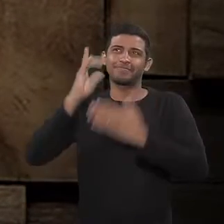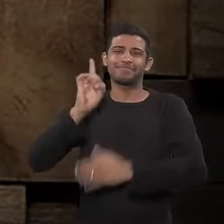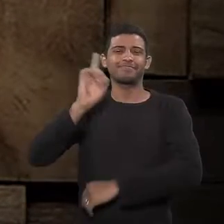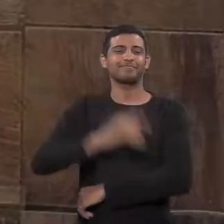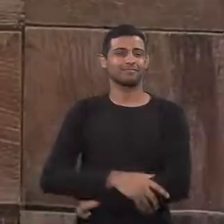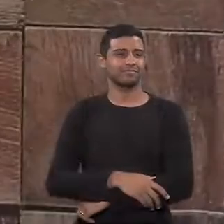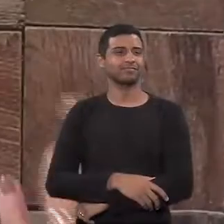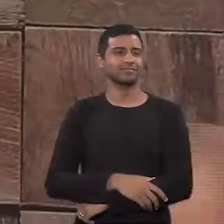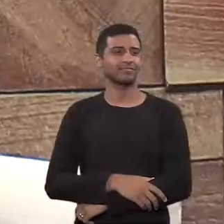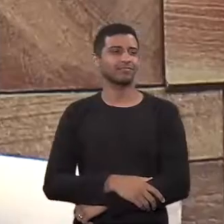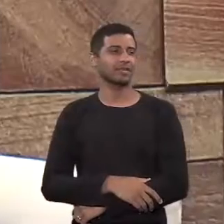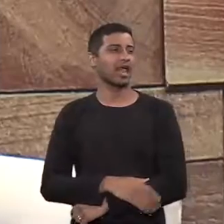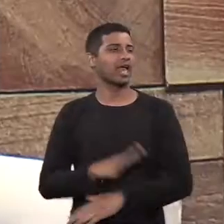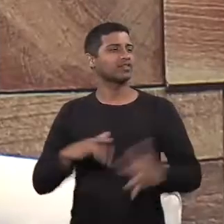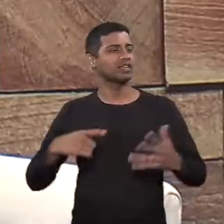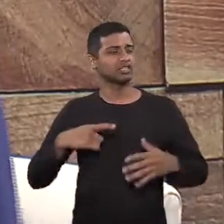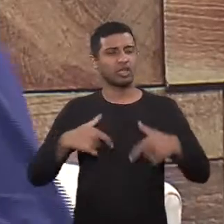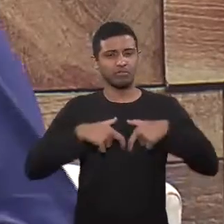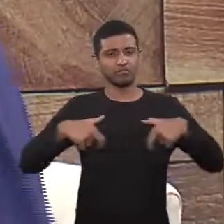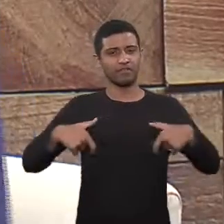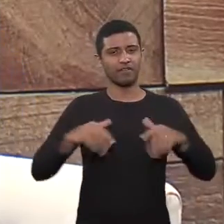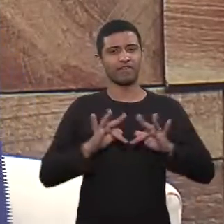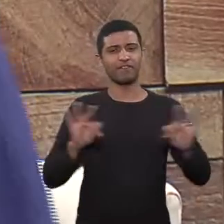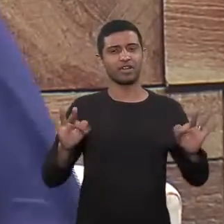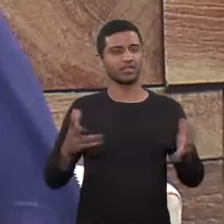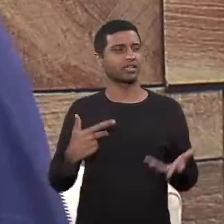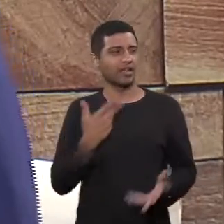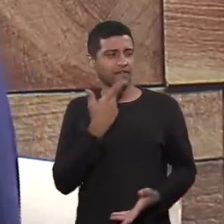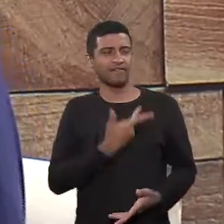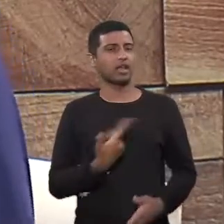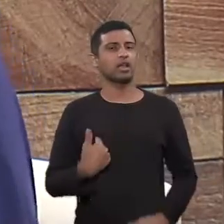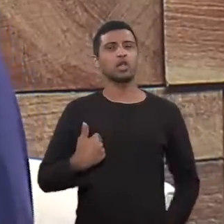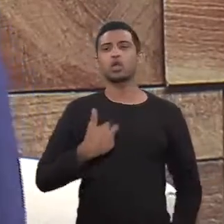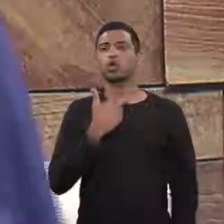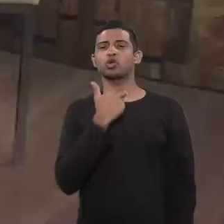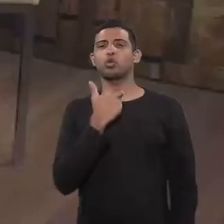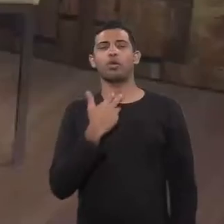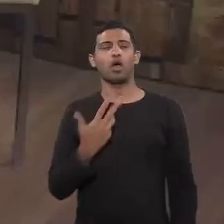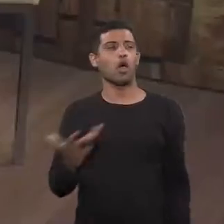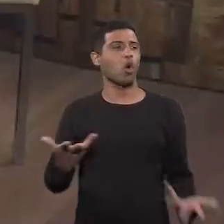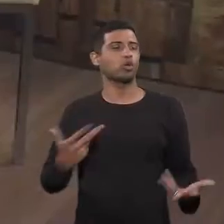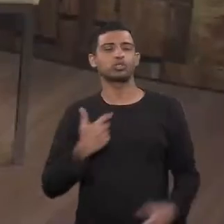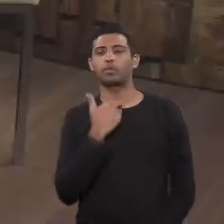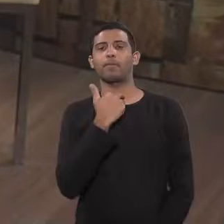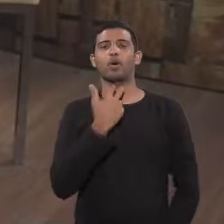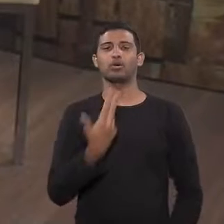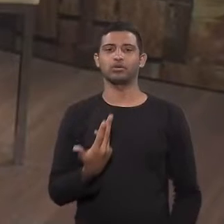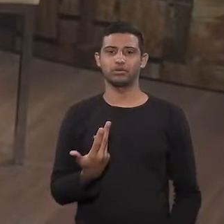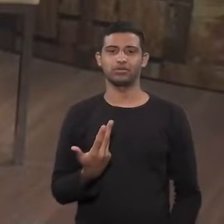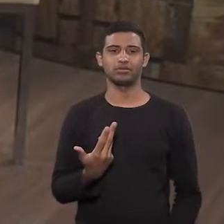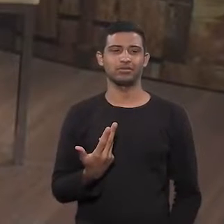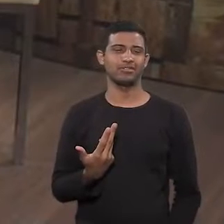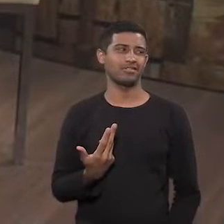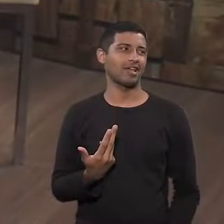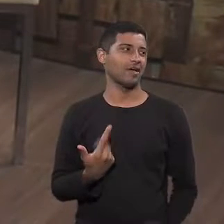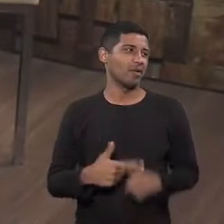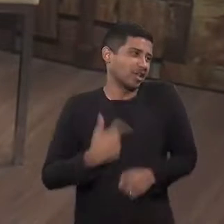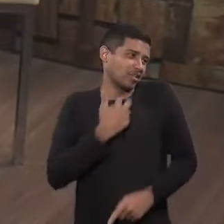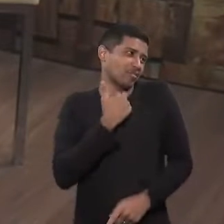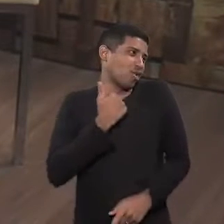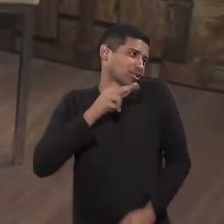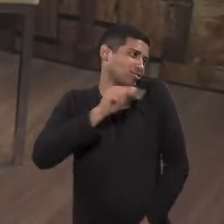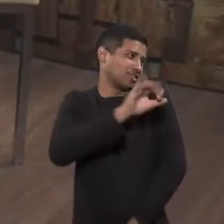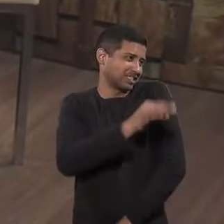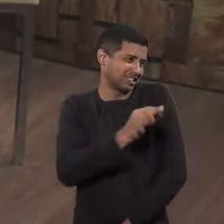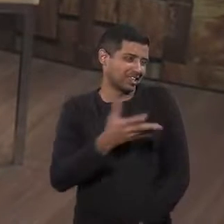Deus mesmo. Bailarino tem uma frase, umas camisetas que às vezes eles andavam, né? Não posso, tenho um ensaio. Eu não posso hoje, porque